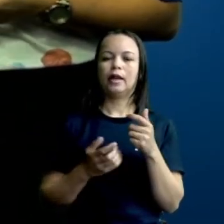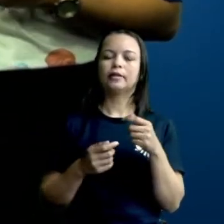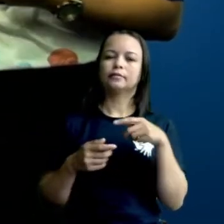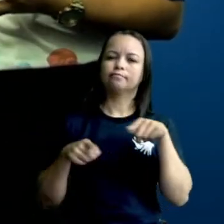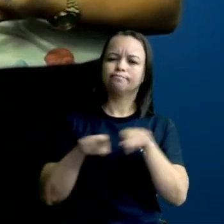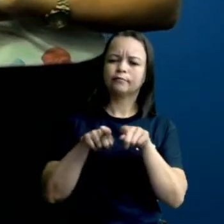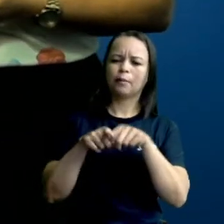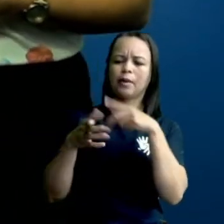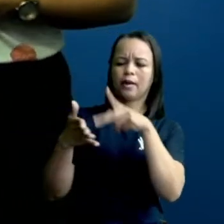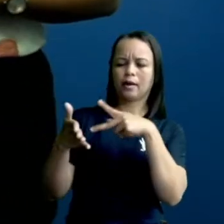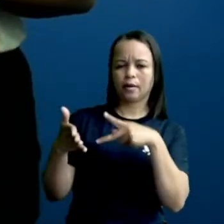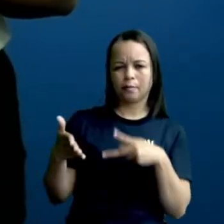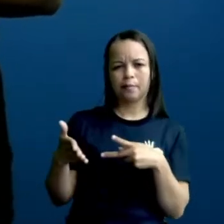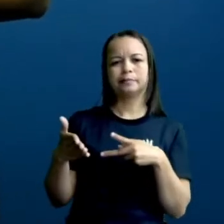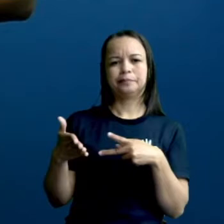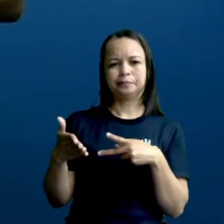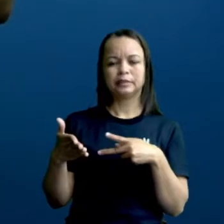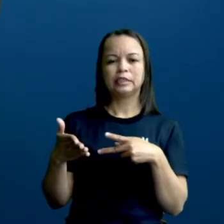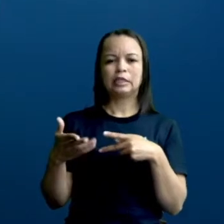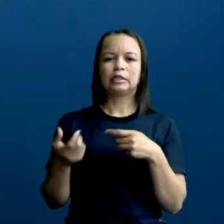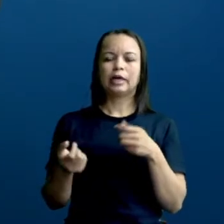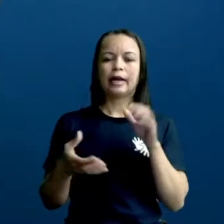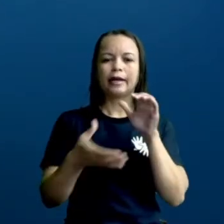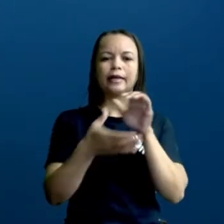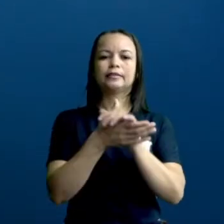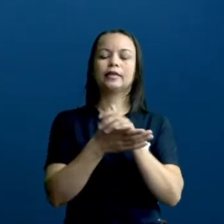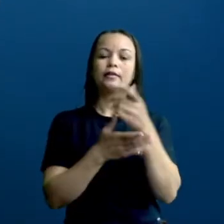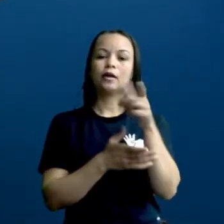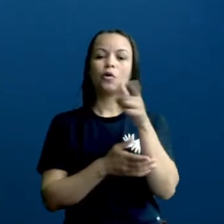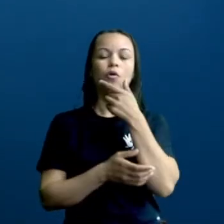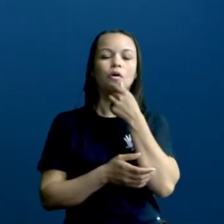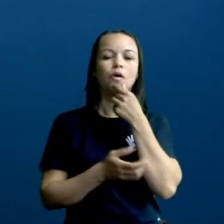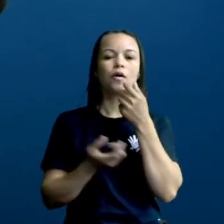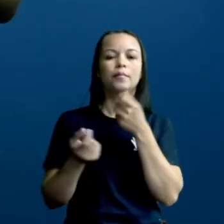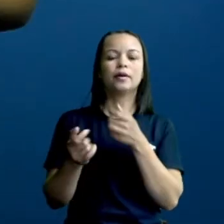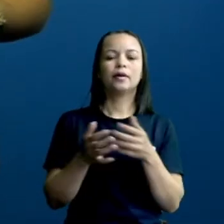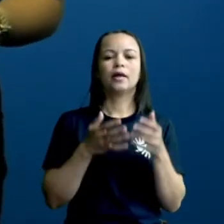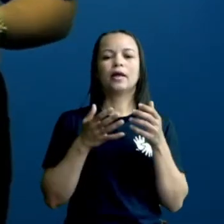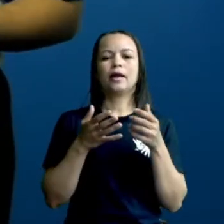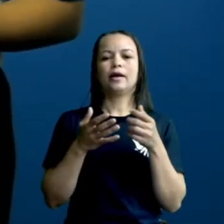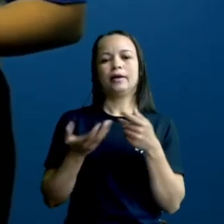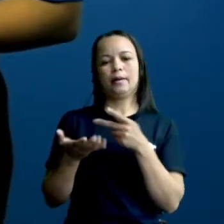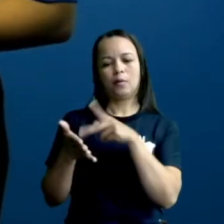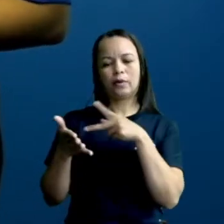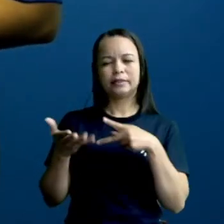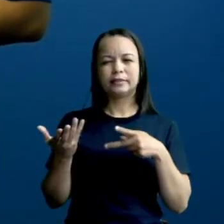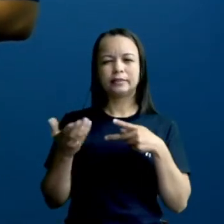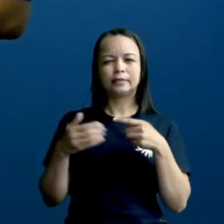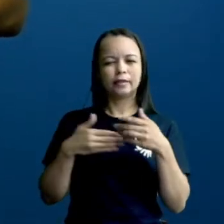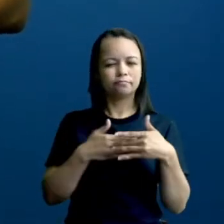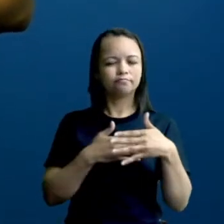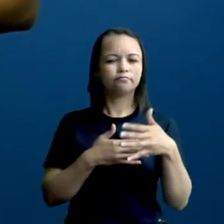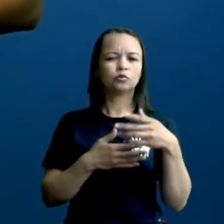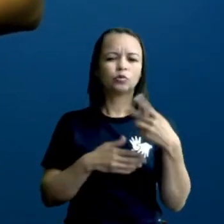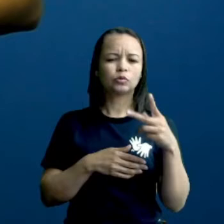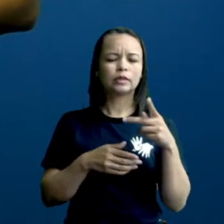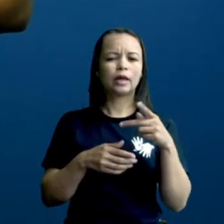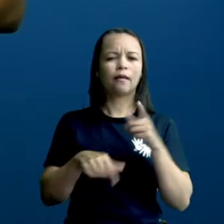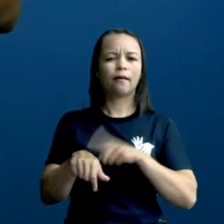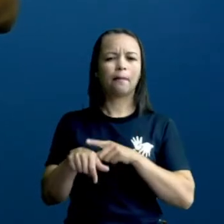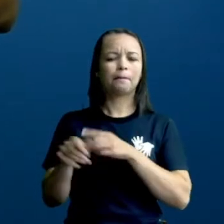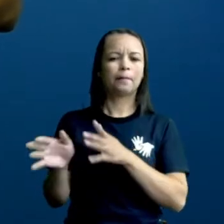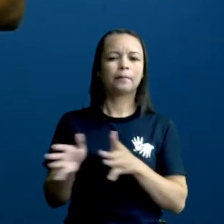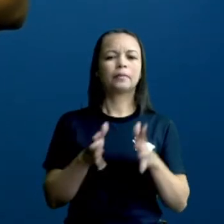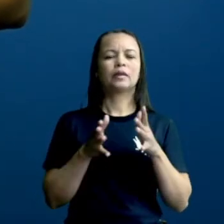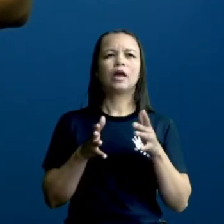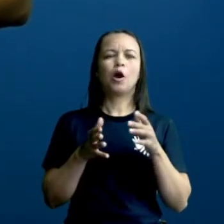poetisa, também escrevia poemas. E ela foi uma revolucionária, ela era uma mulher à frente do tempo dela. Uma